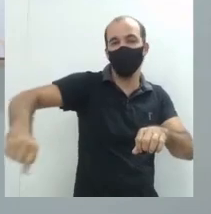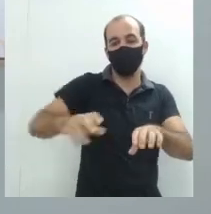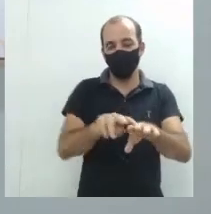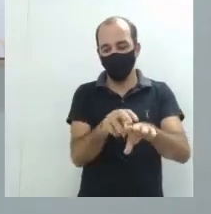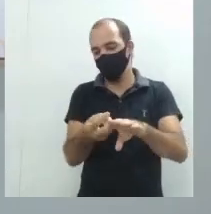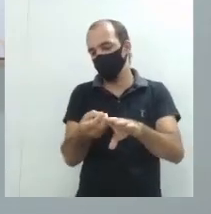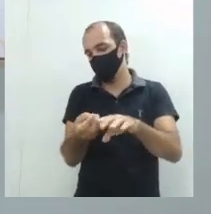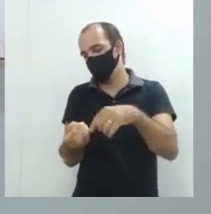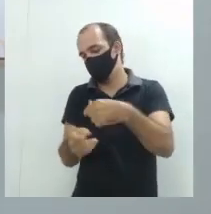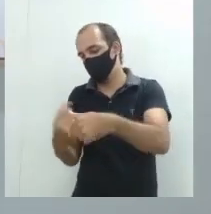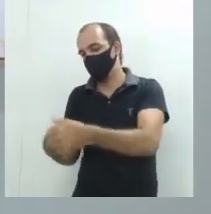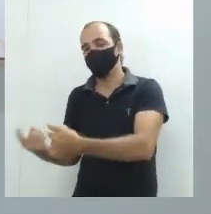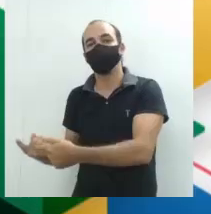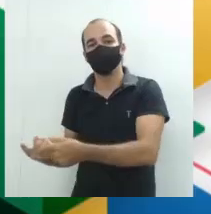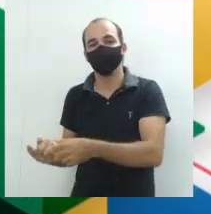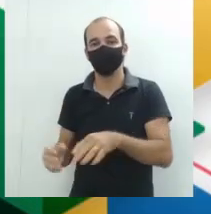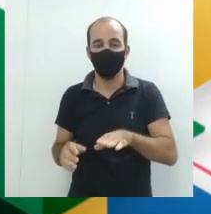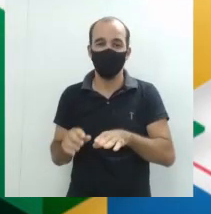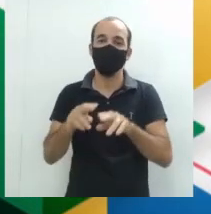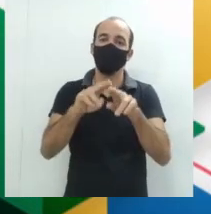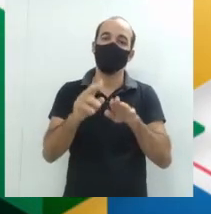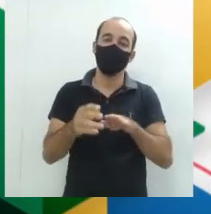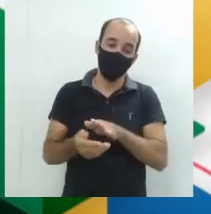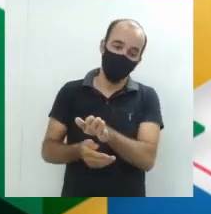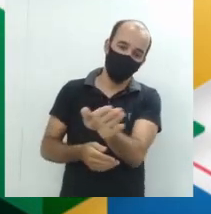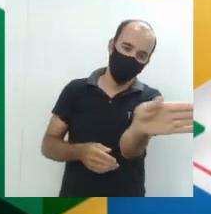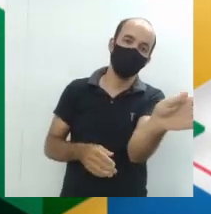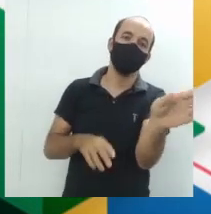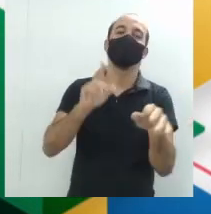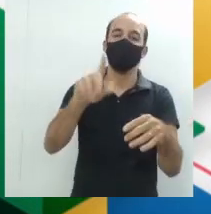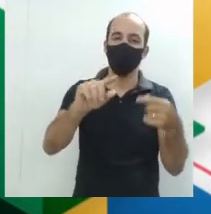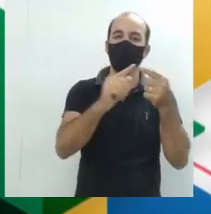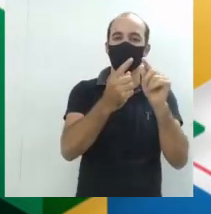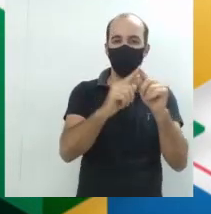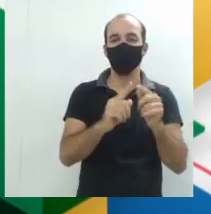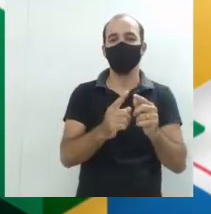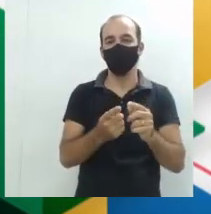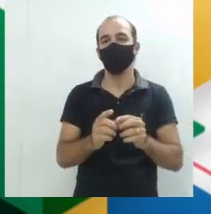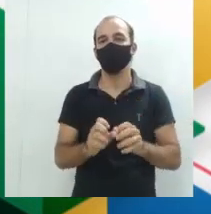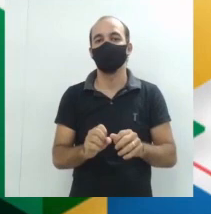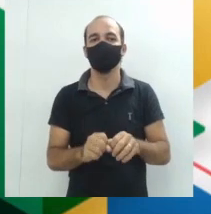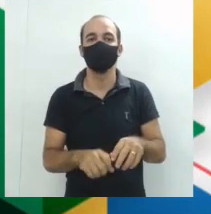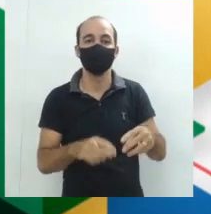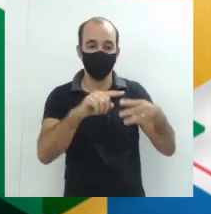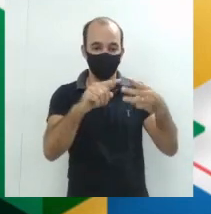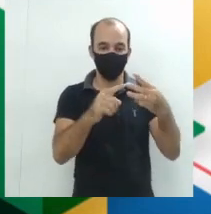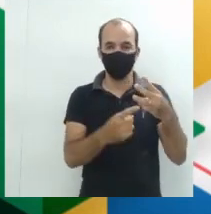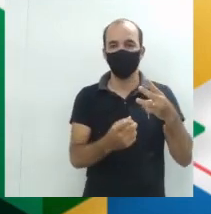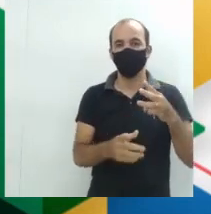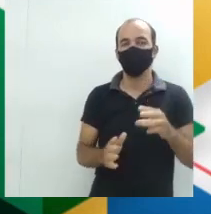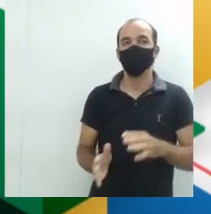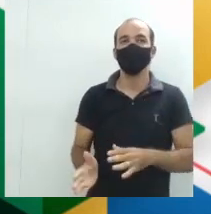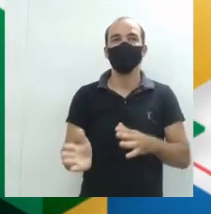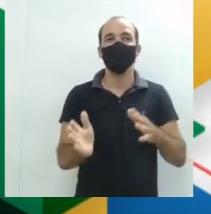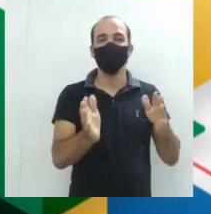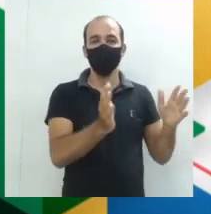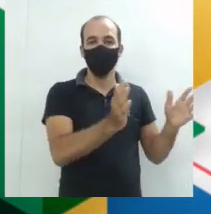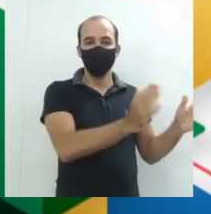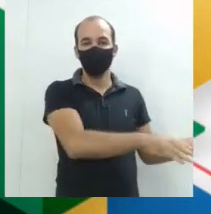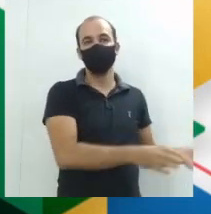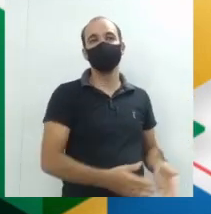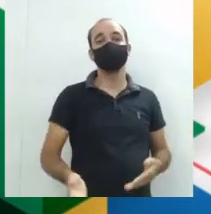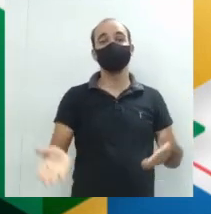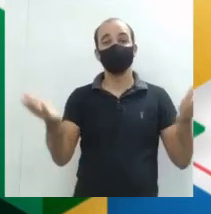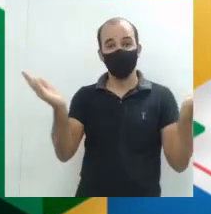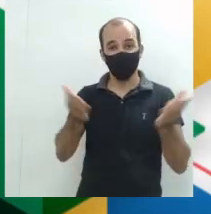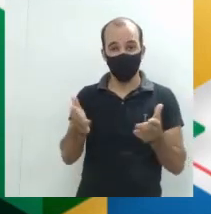um sentido. Pessoal, agora vamos exercitar. Respira. Você é capaz,